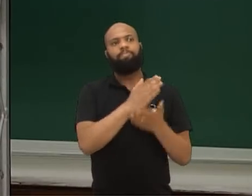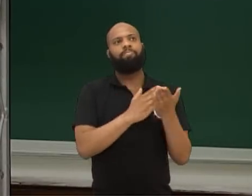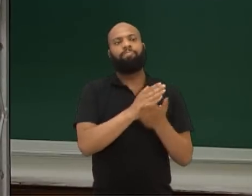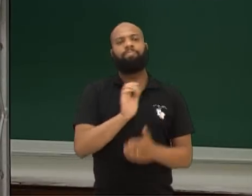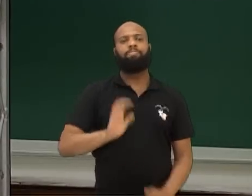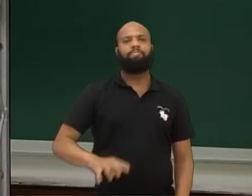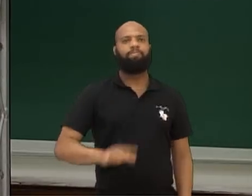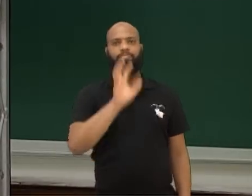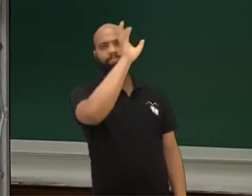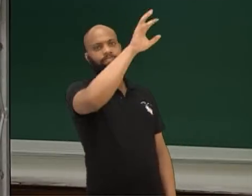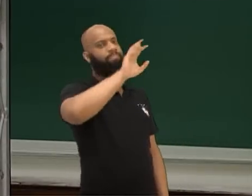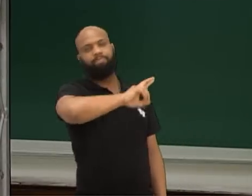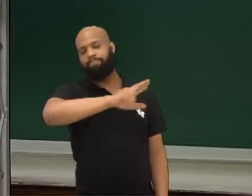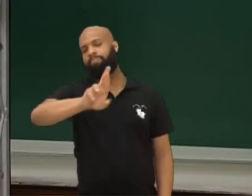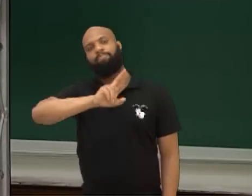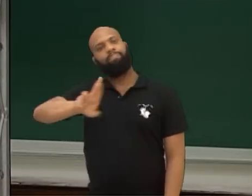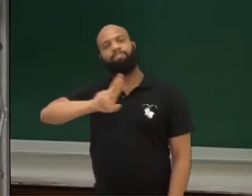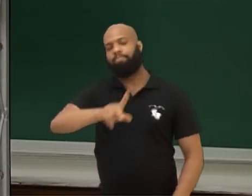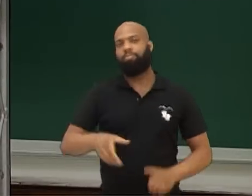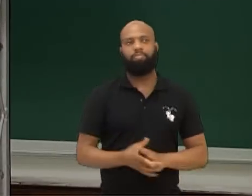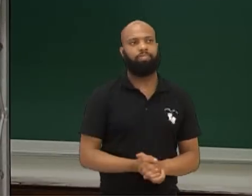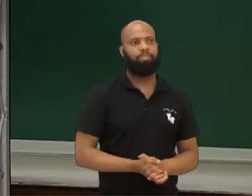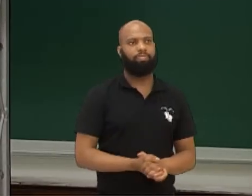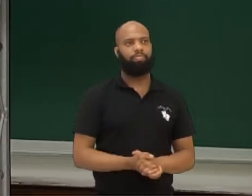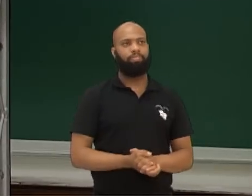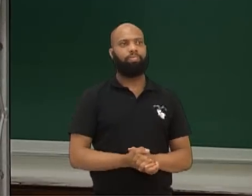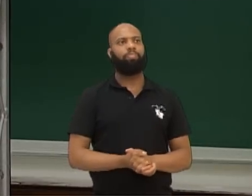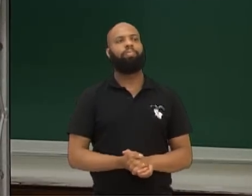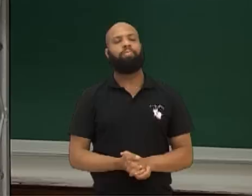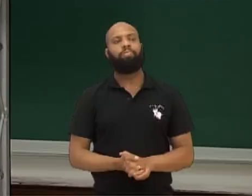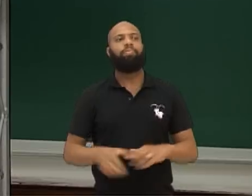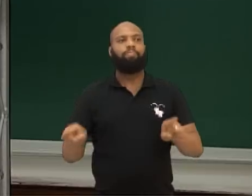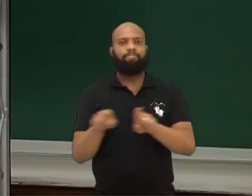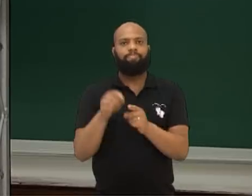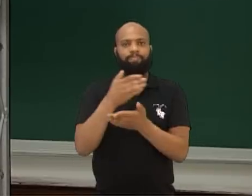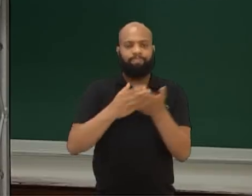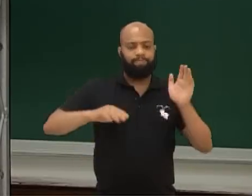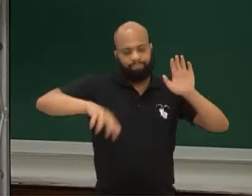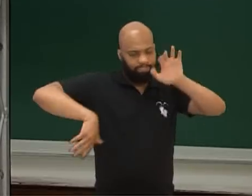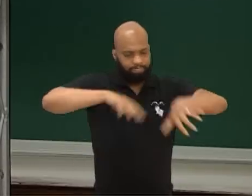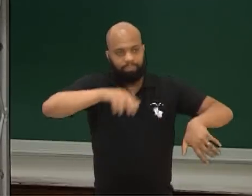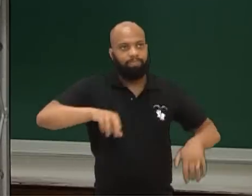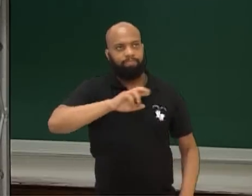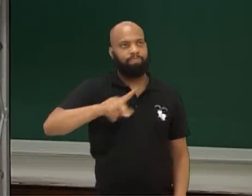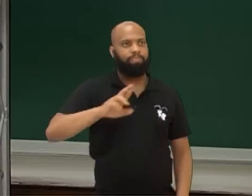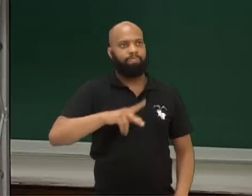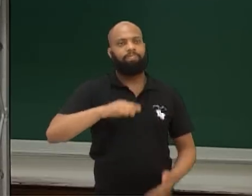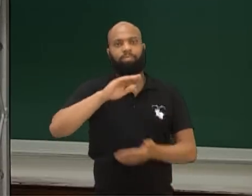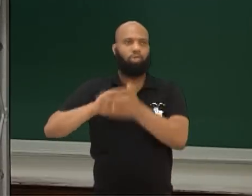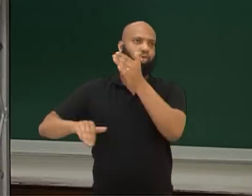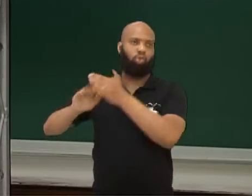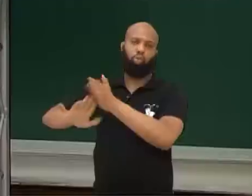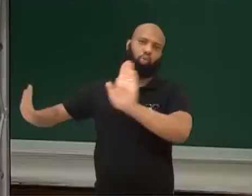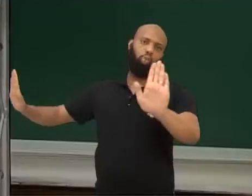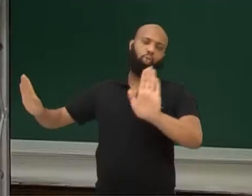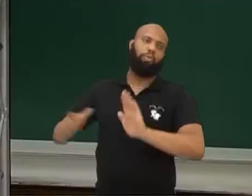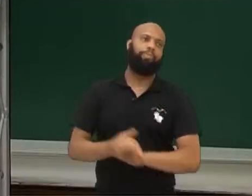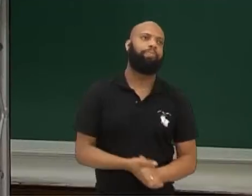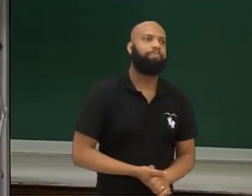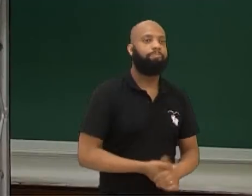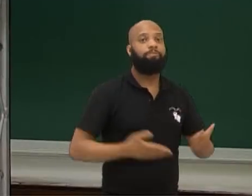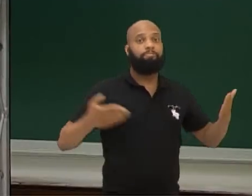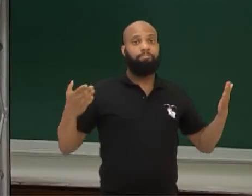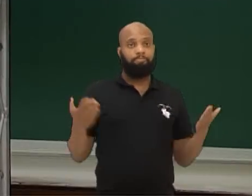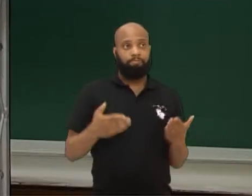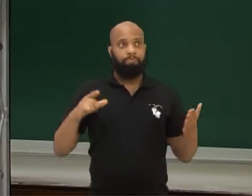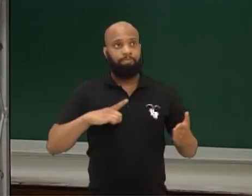metade é basquete. Mas o basquete não é metade. Ó, e aqui a metade é a natação, também não é. Então, descartei esses dois. Ah, então